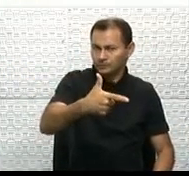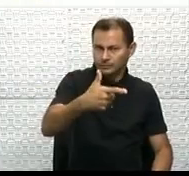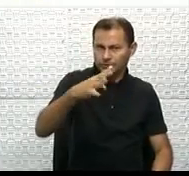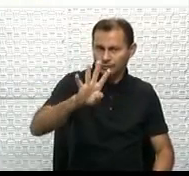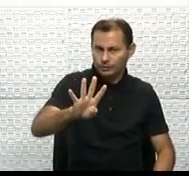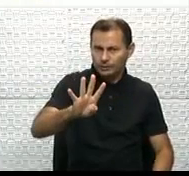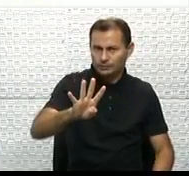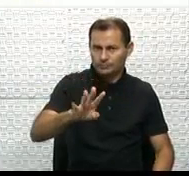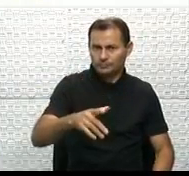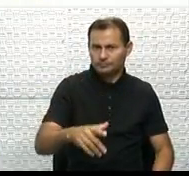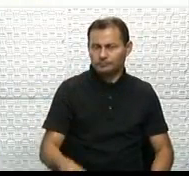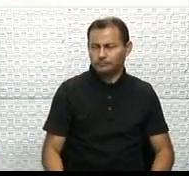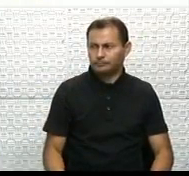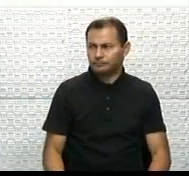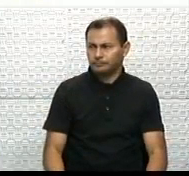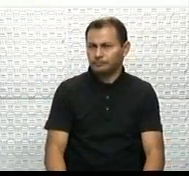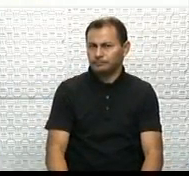4,24.